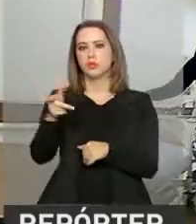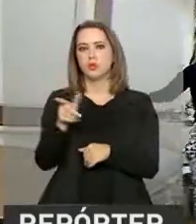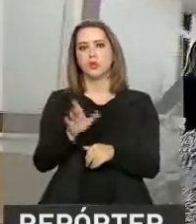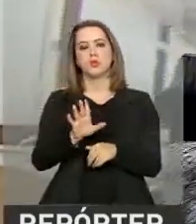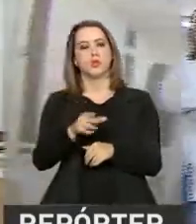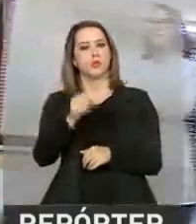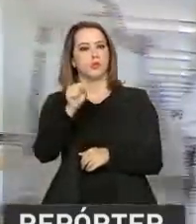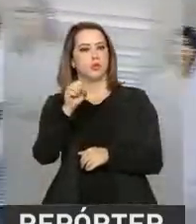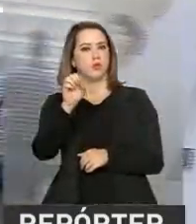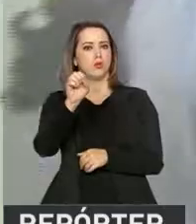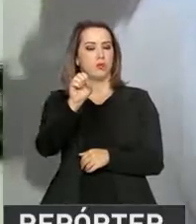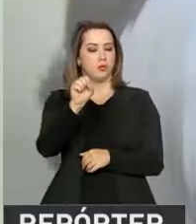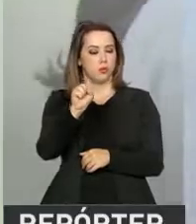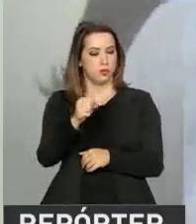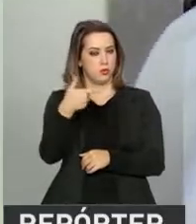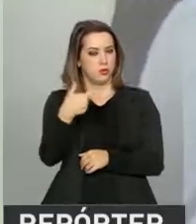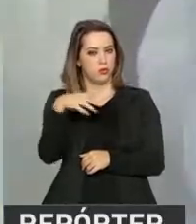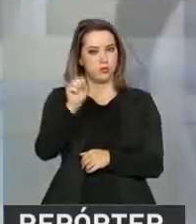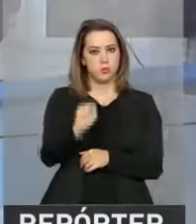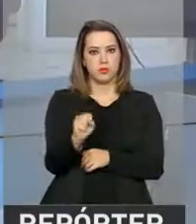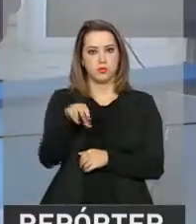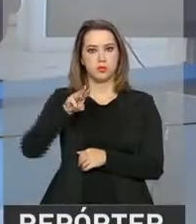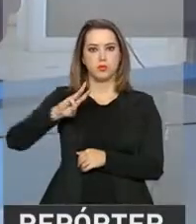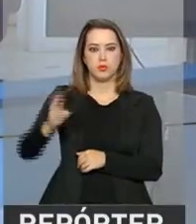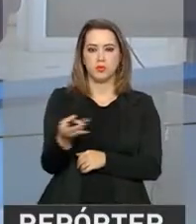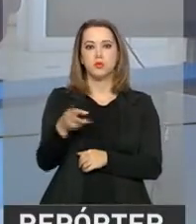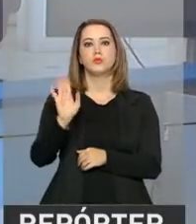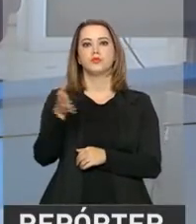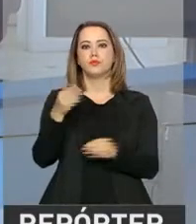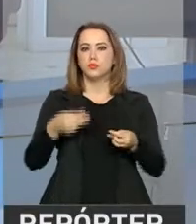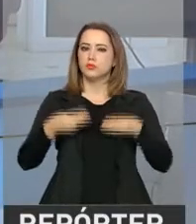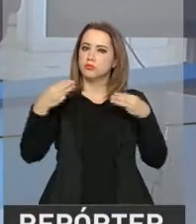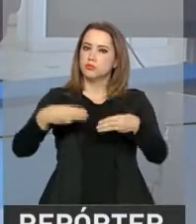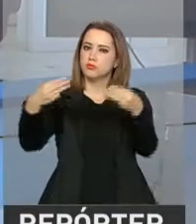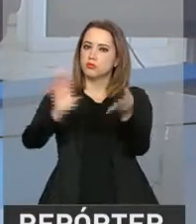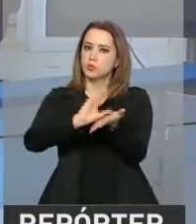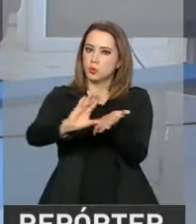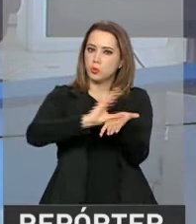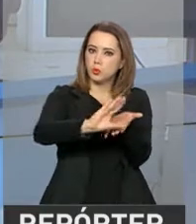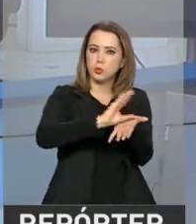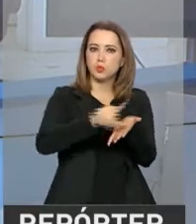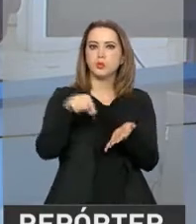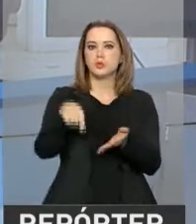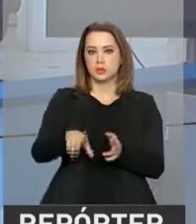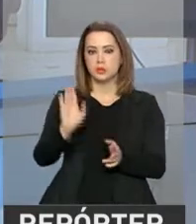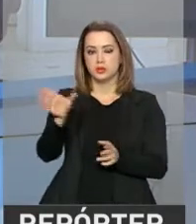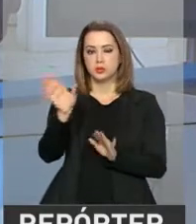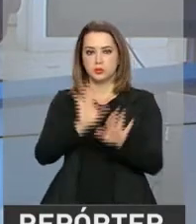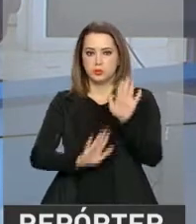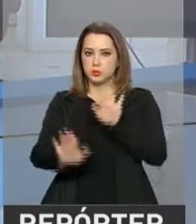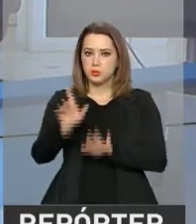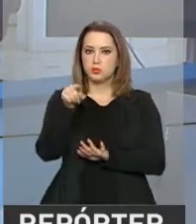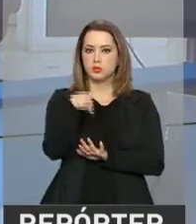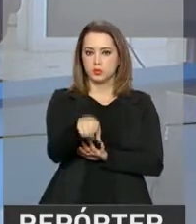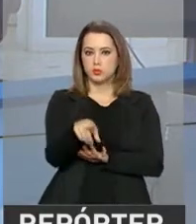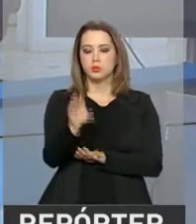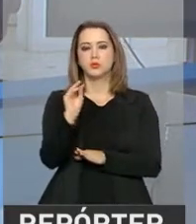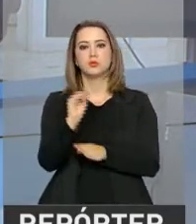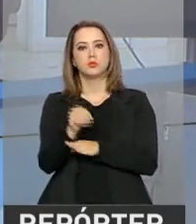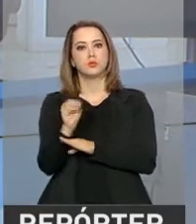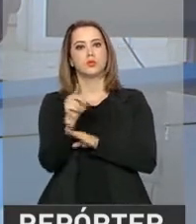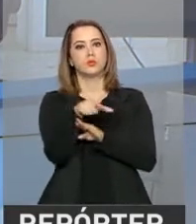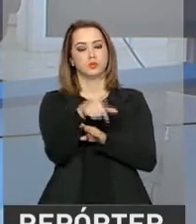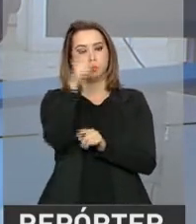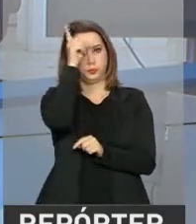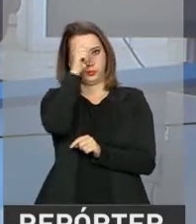de 828 milhões de reais do Ministério da Saúde para o custeio desses serviços nos